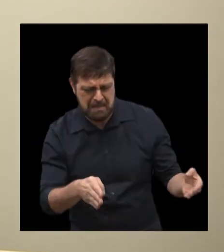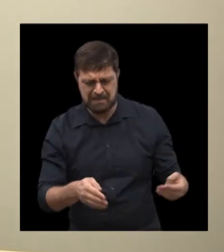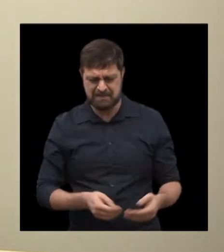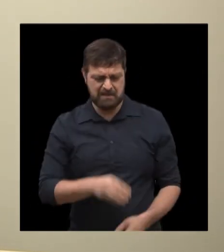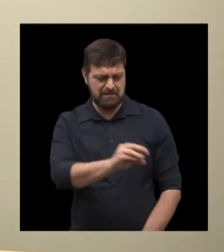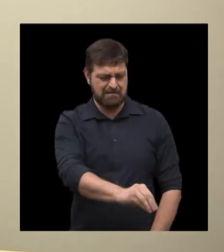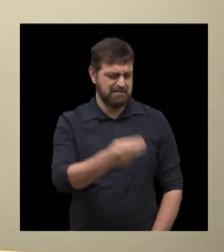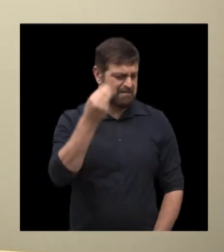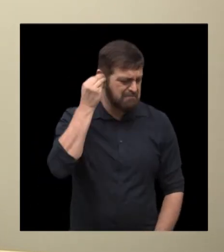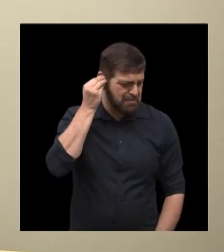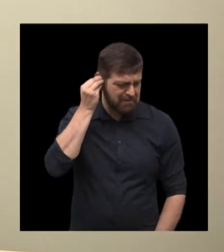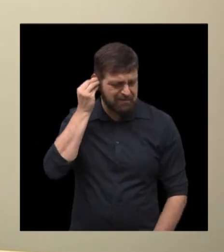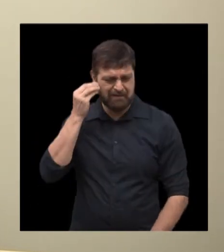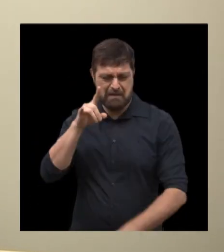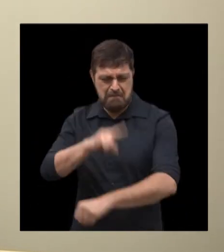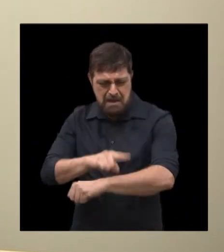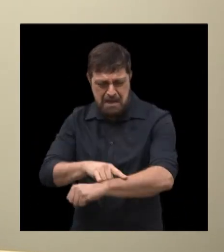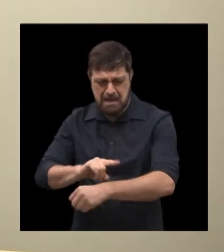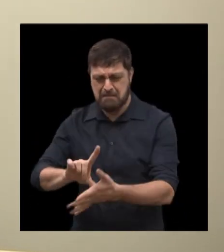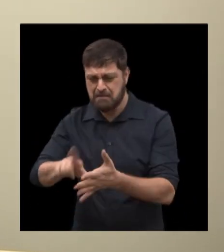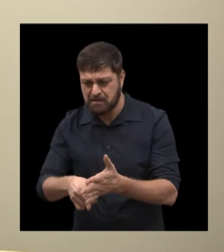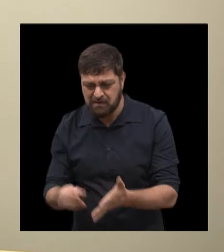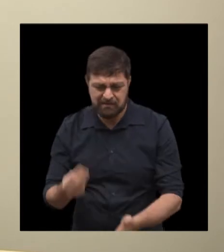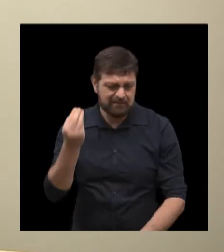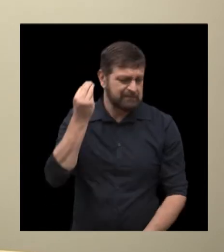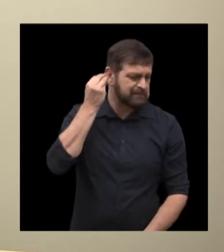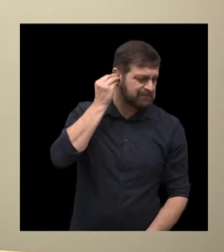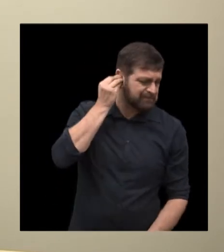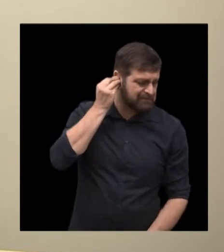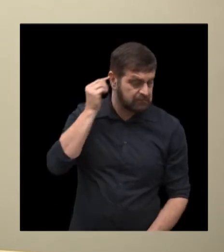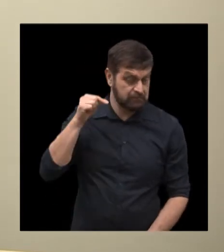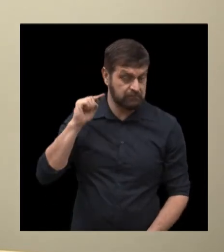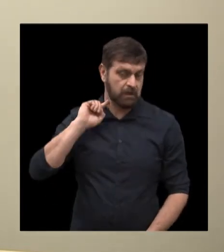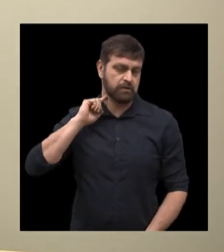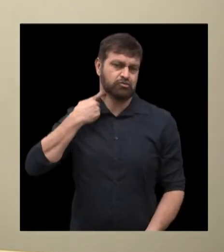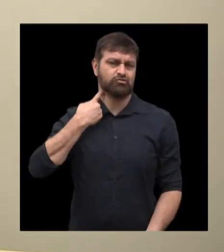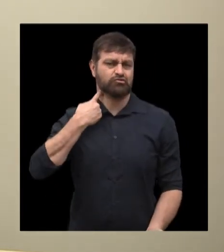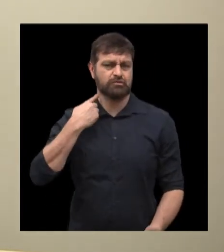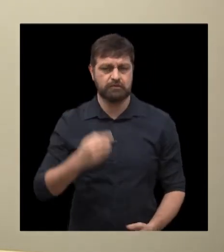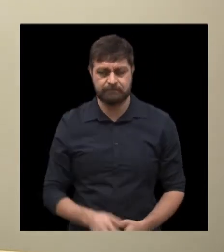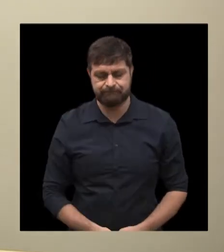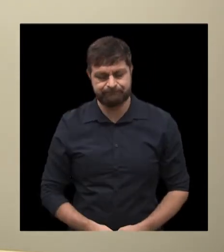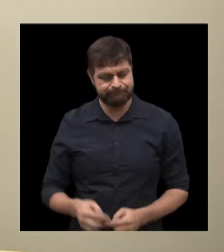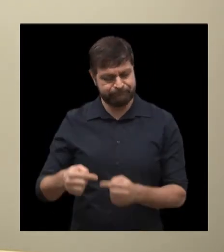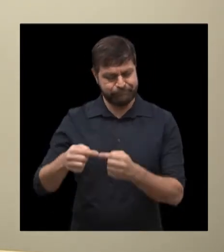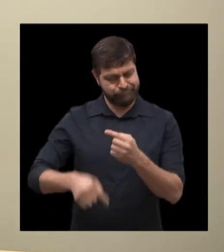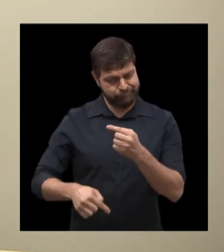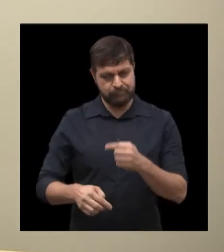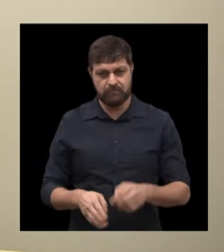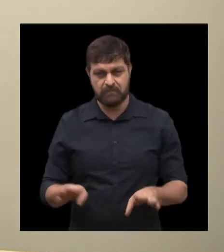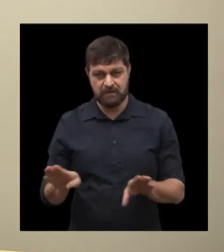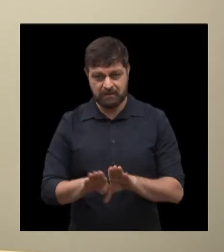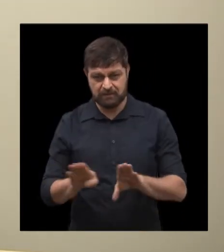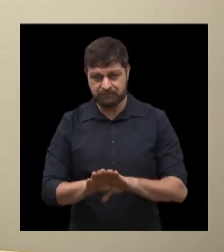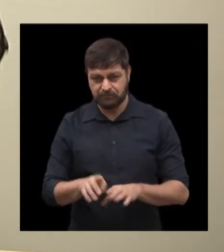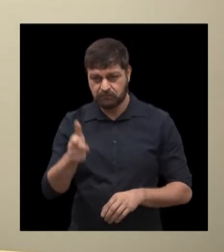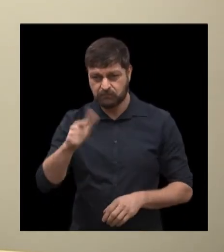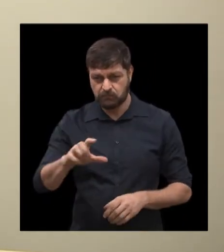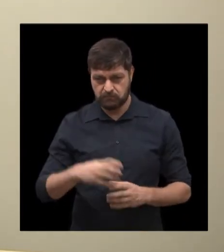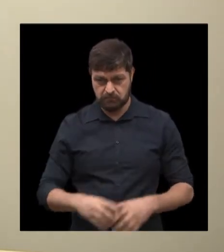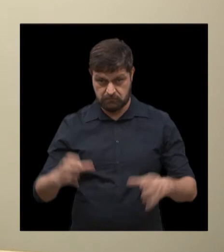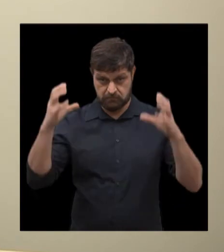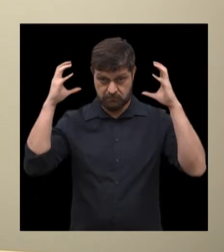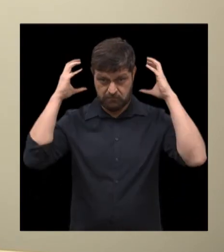contaminação para dentro da orelha. Isso também acho que não é muito legal. tá? Os externos, que são esses